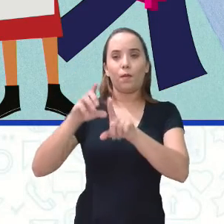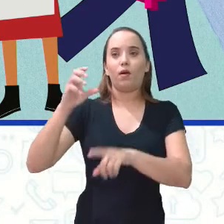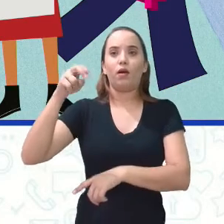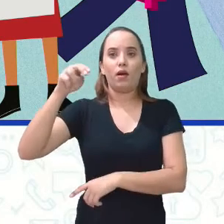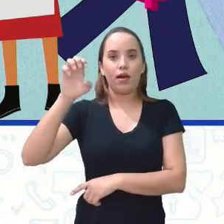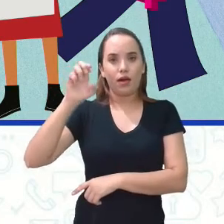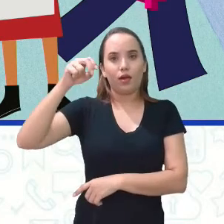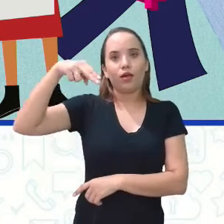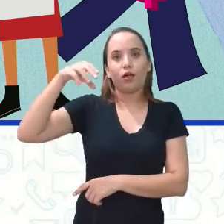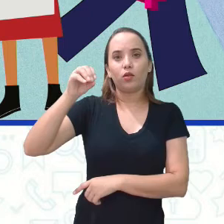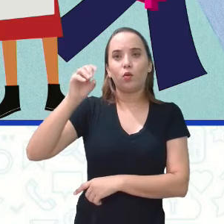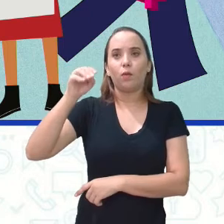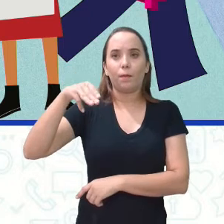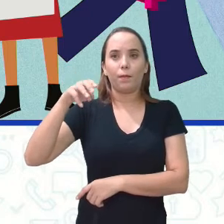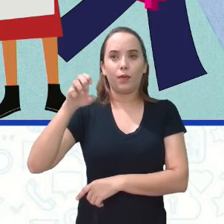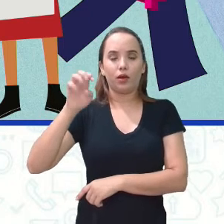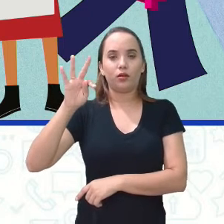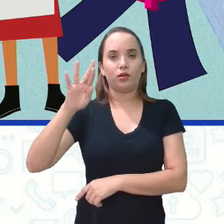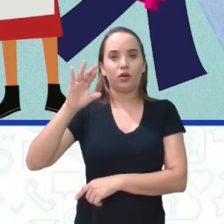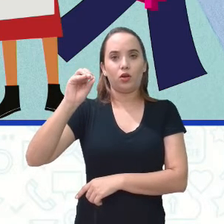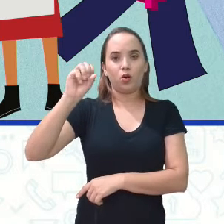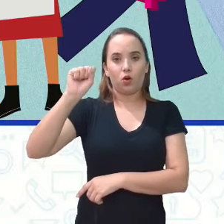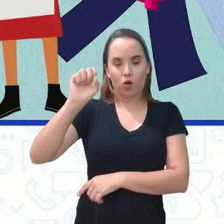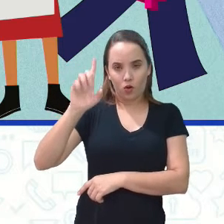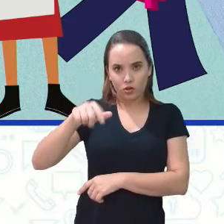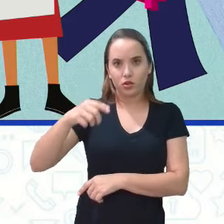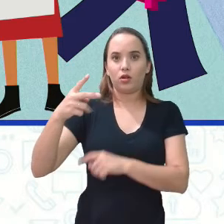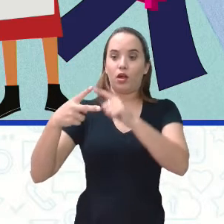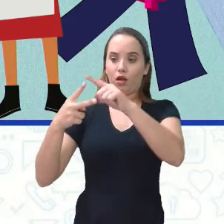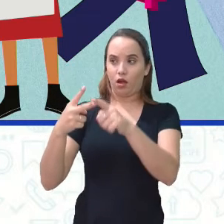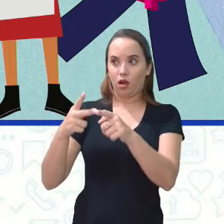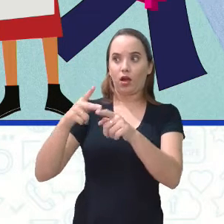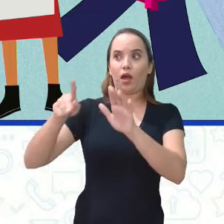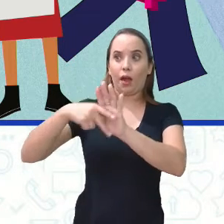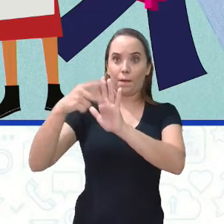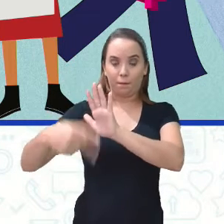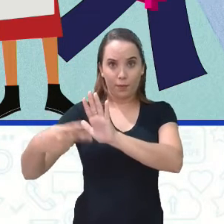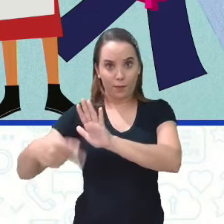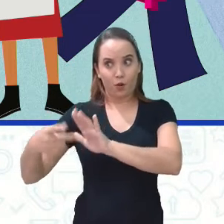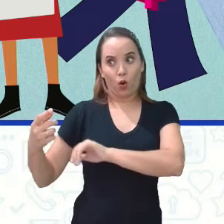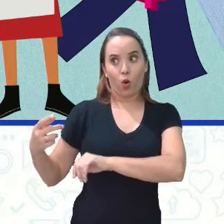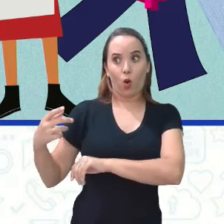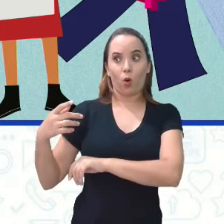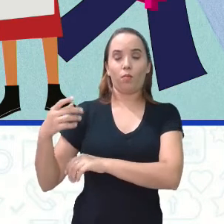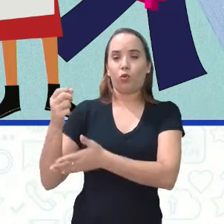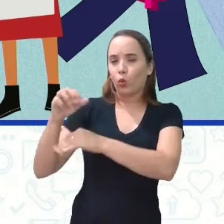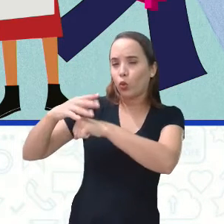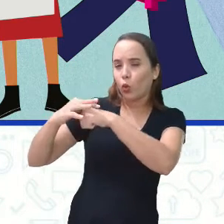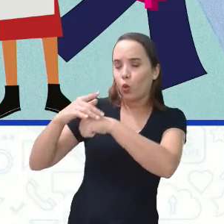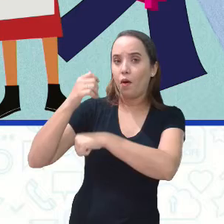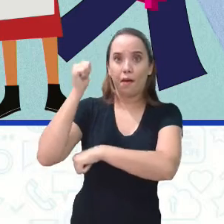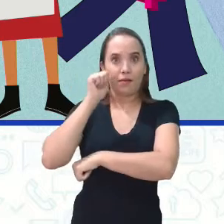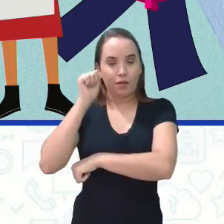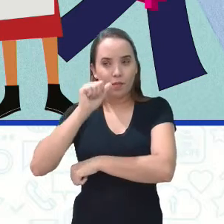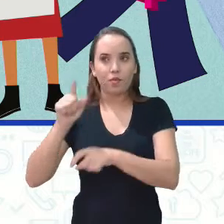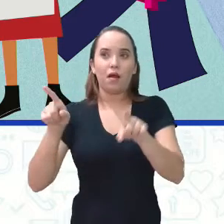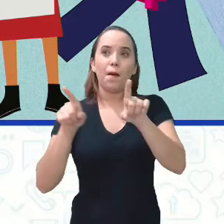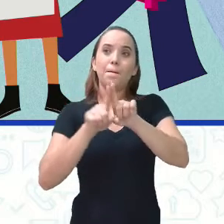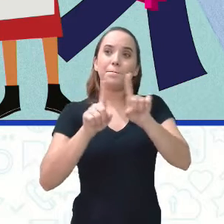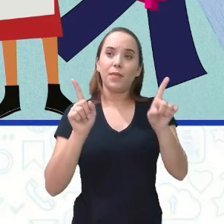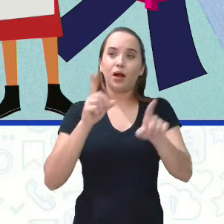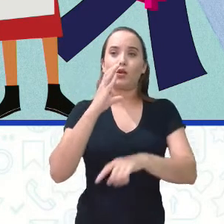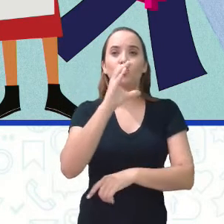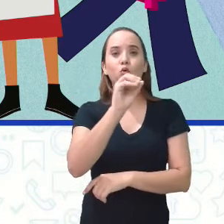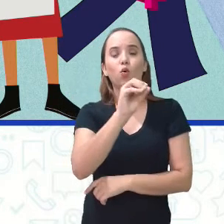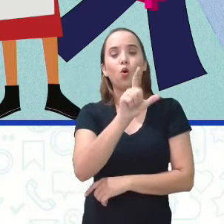atinge mulheres e homens a partir dos 50 anos de idade. Então, muito cuidado quando for